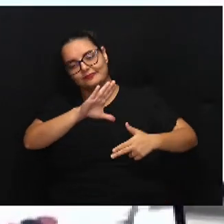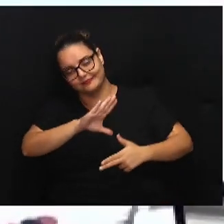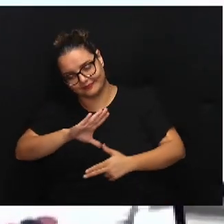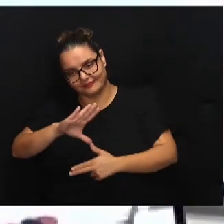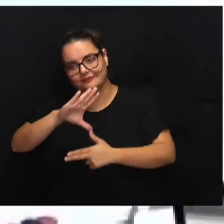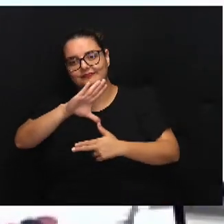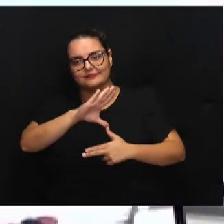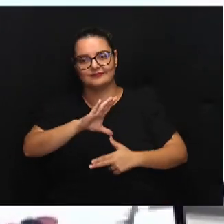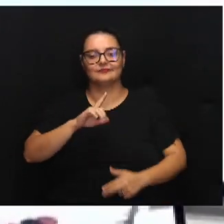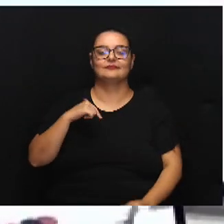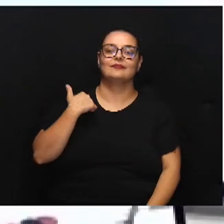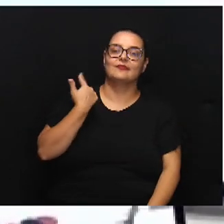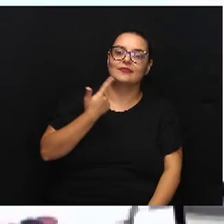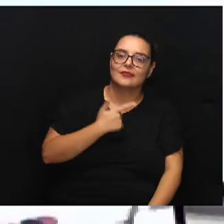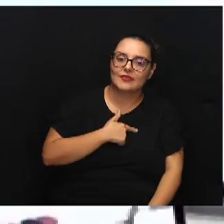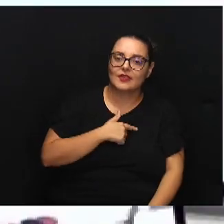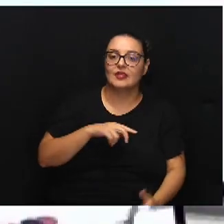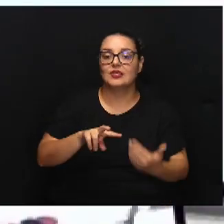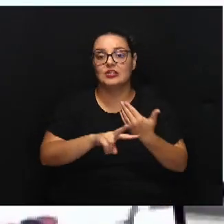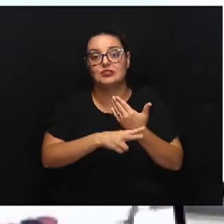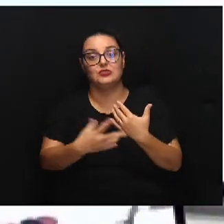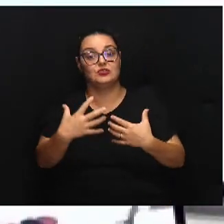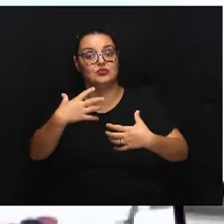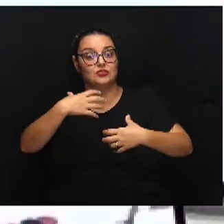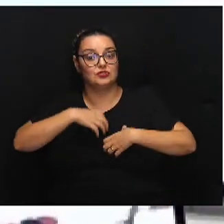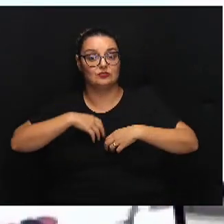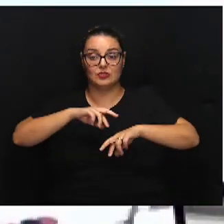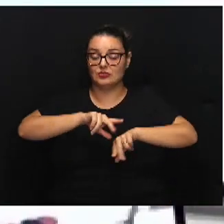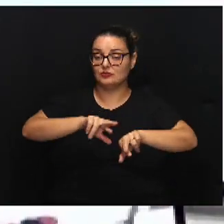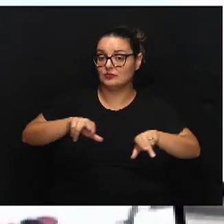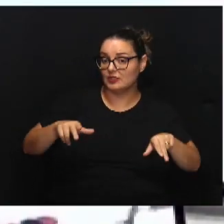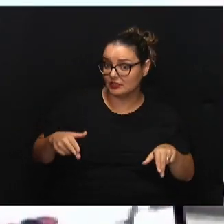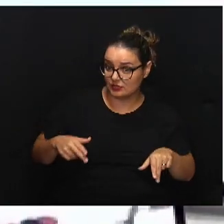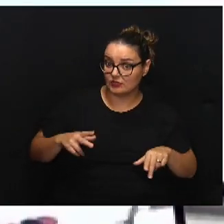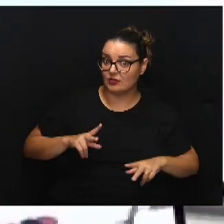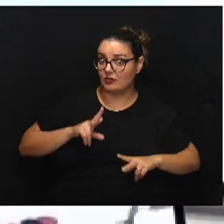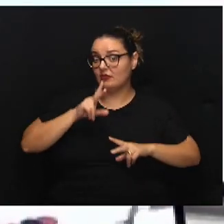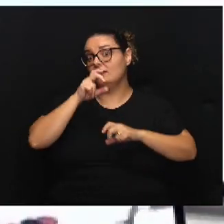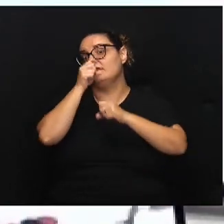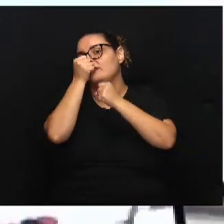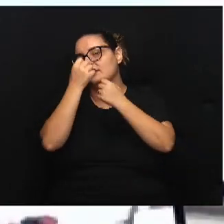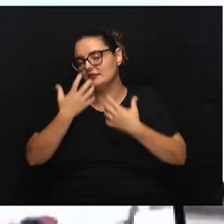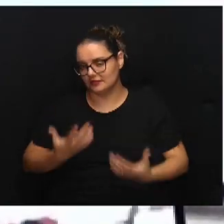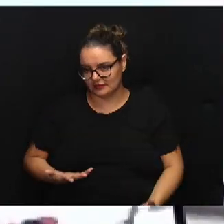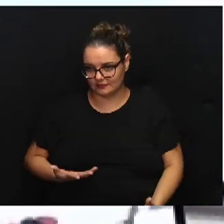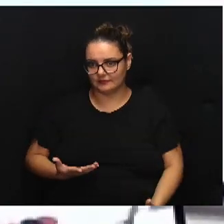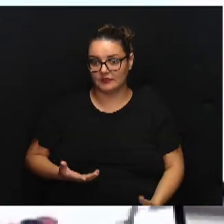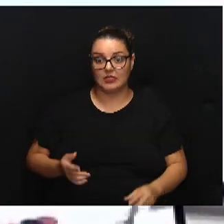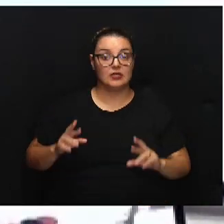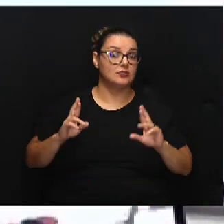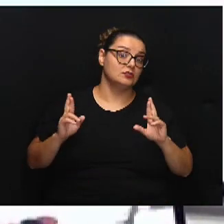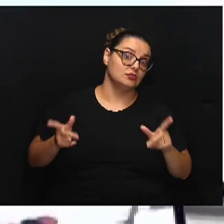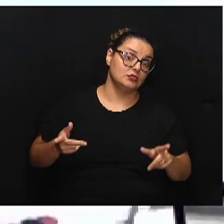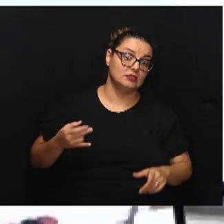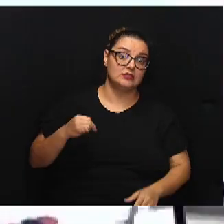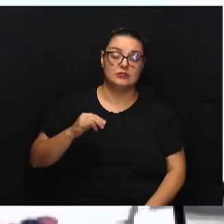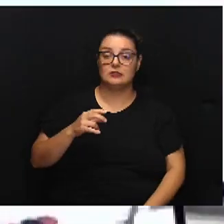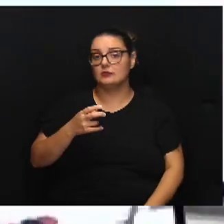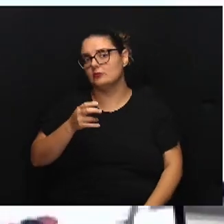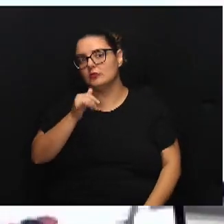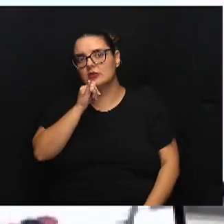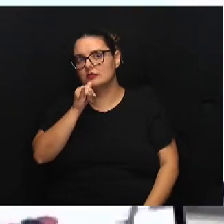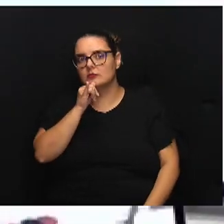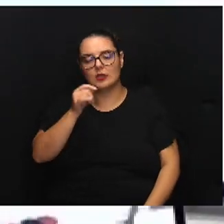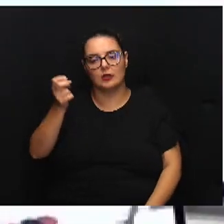nós somos de reações emocionais e de sentimentos intensos. Então, é diferente. Se você pegar uma cultura que